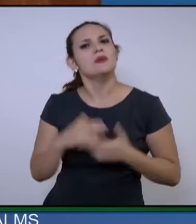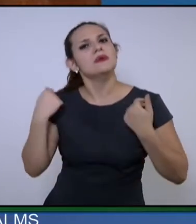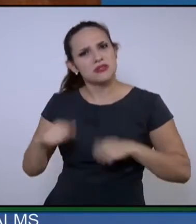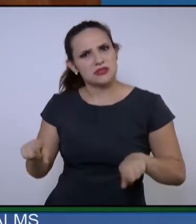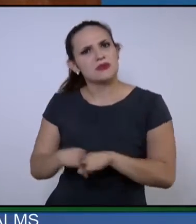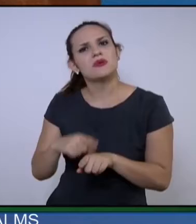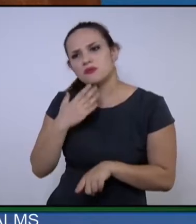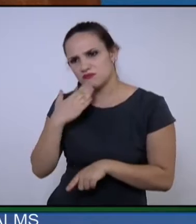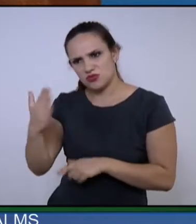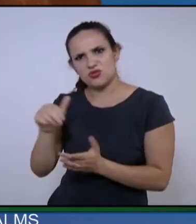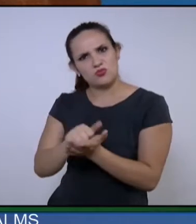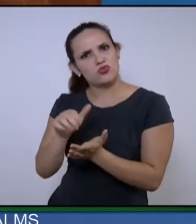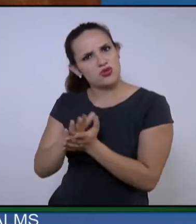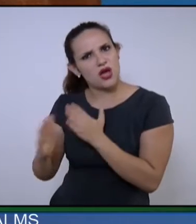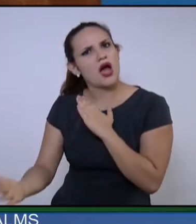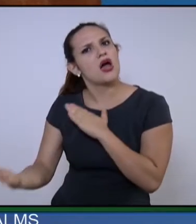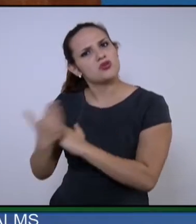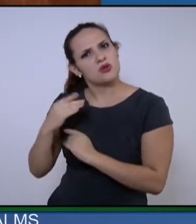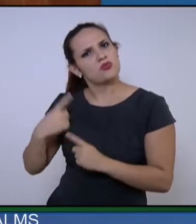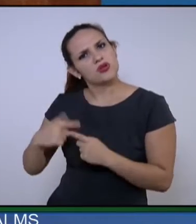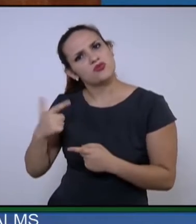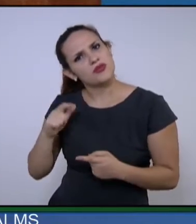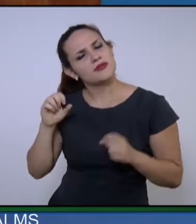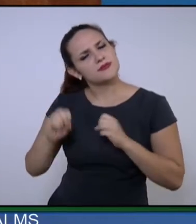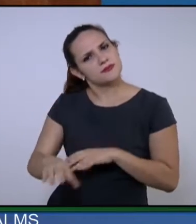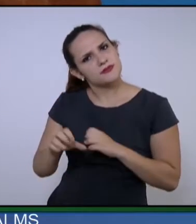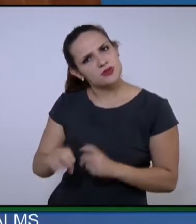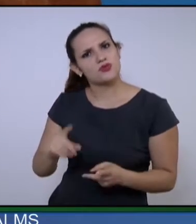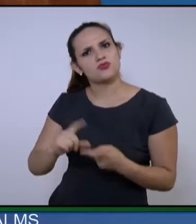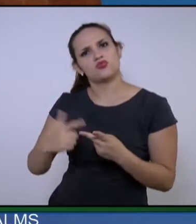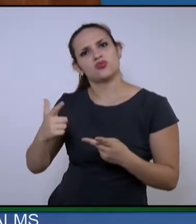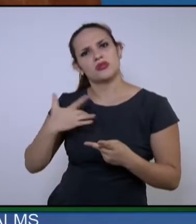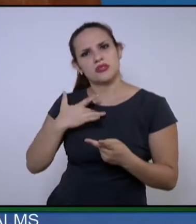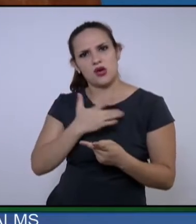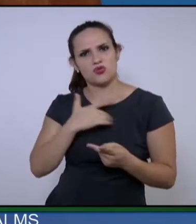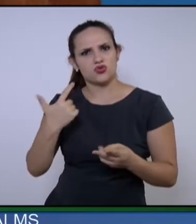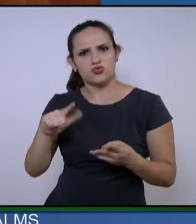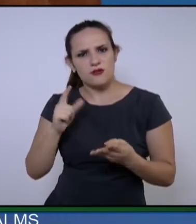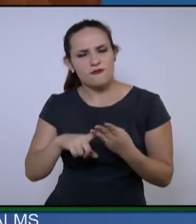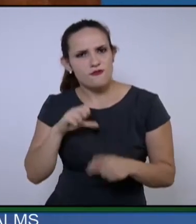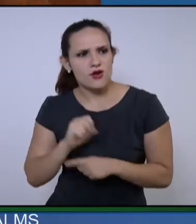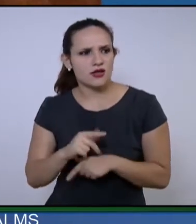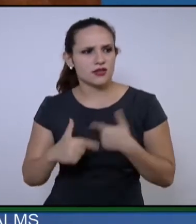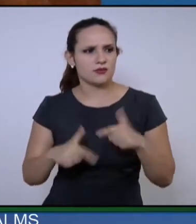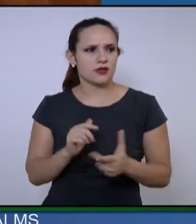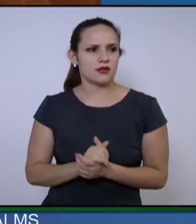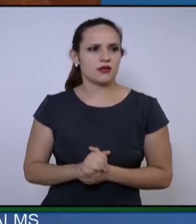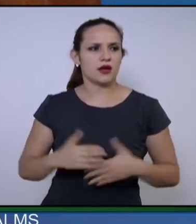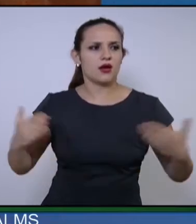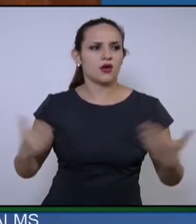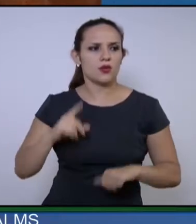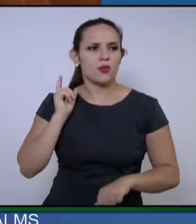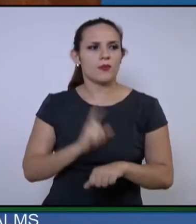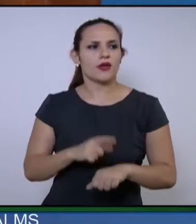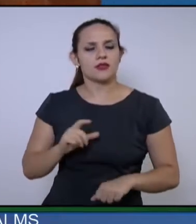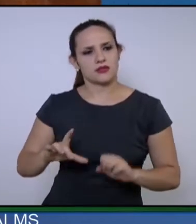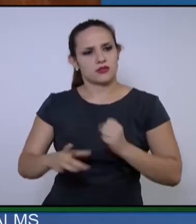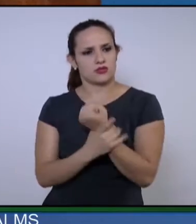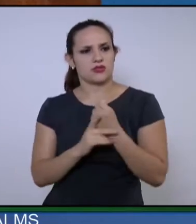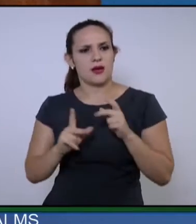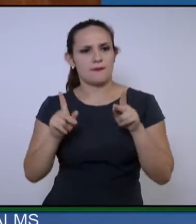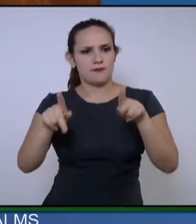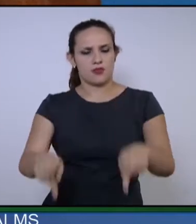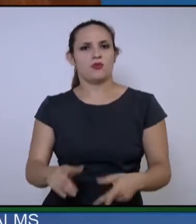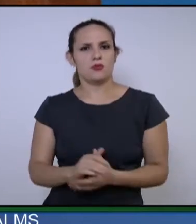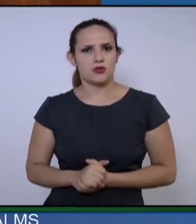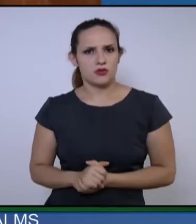indenização, porque não tem saúde, porque não tem educação, porque não tem geração de emprego. É momento da segurança pública, com